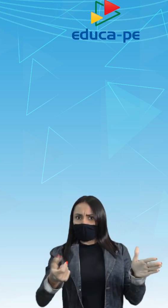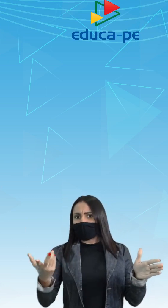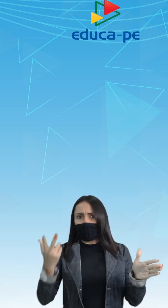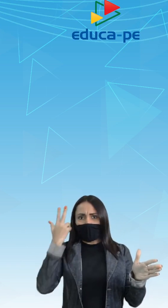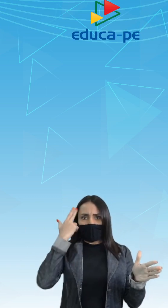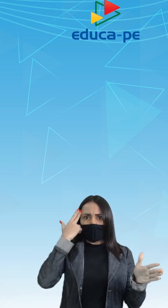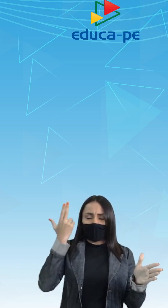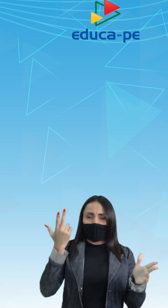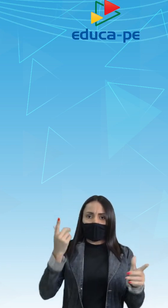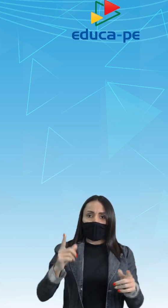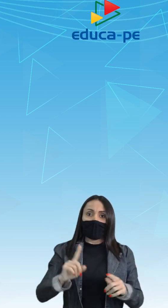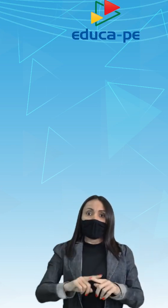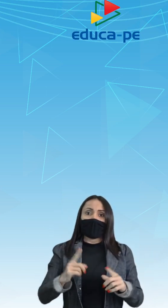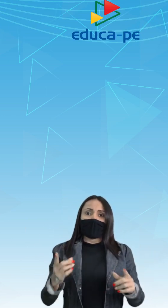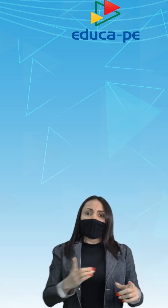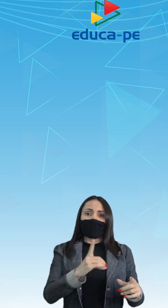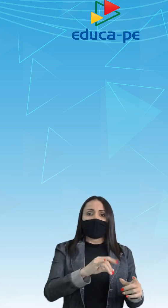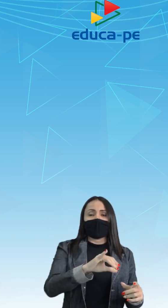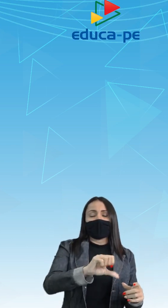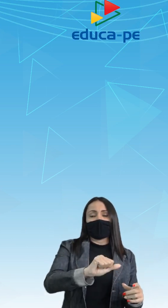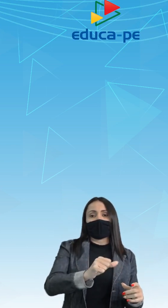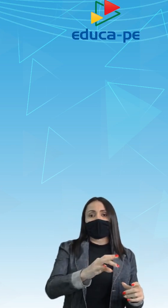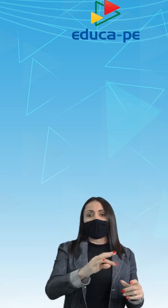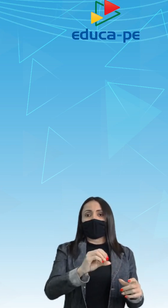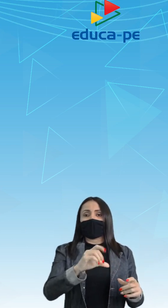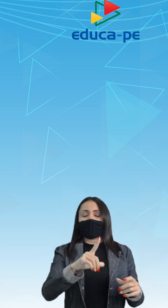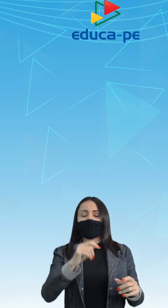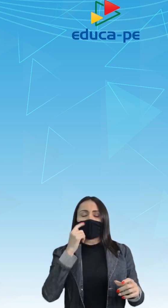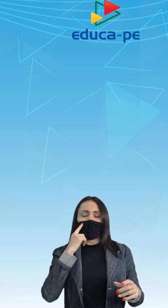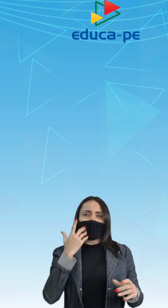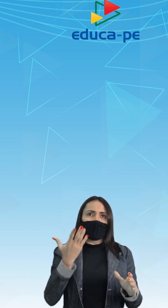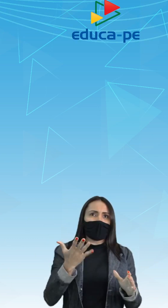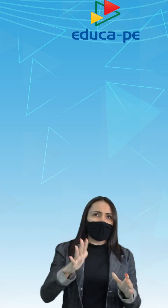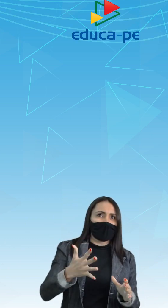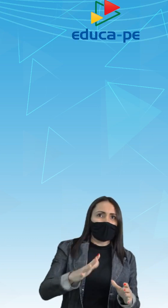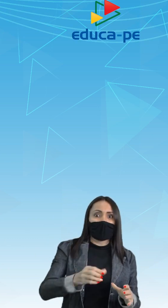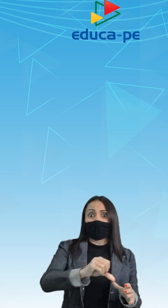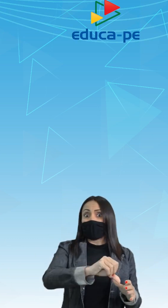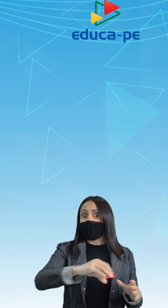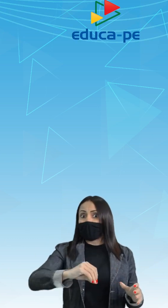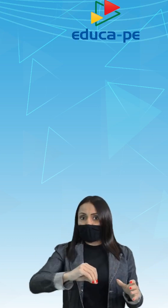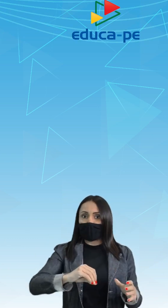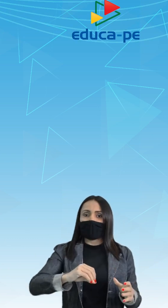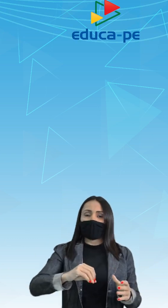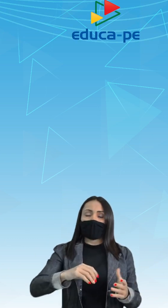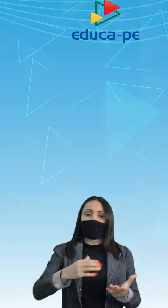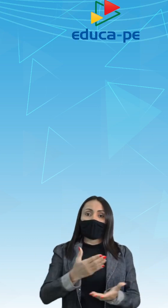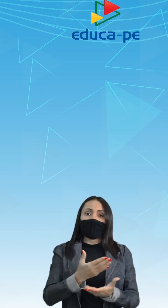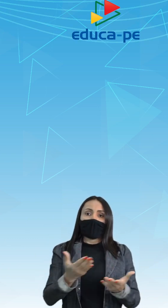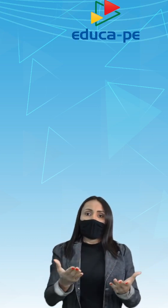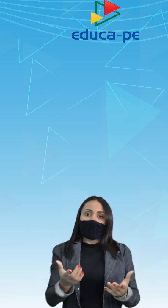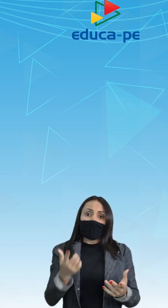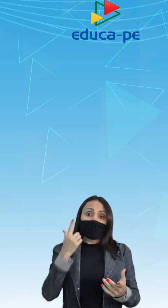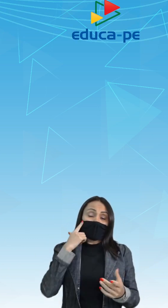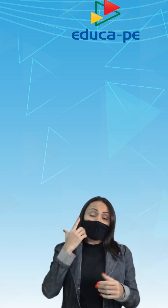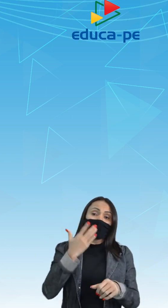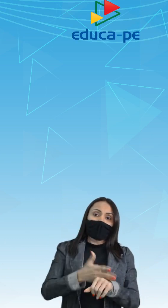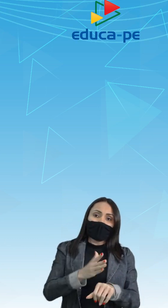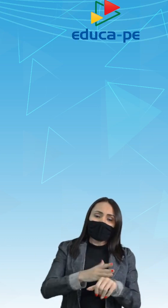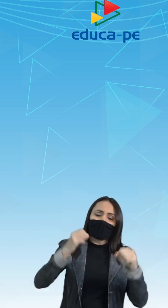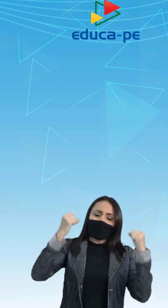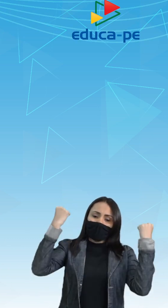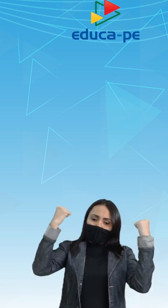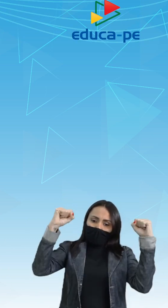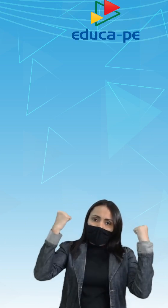Porém, a diastólica pode chegar até no máximo 90. Mas é claro que você está